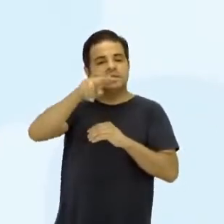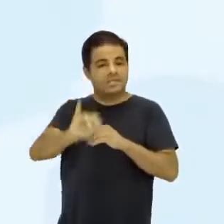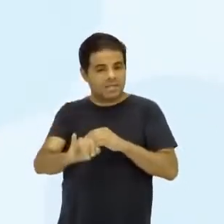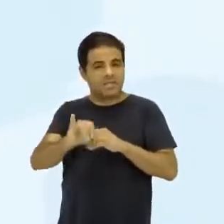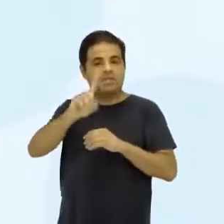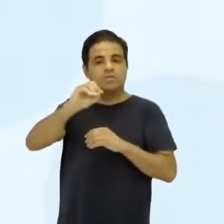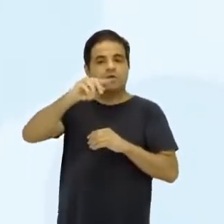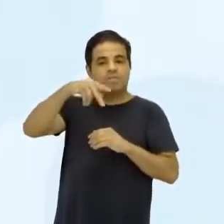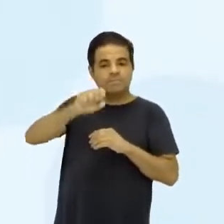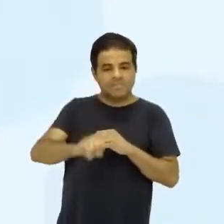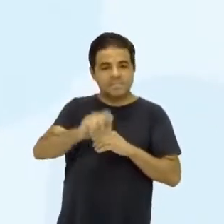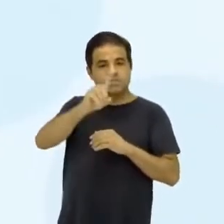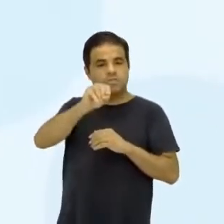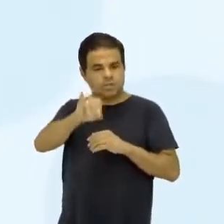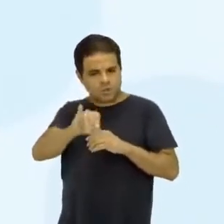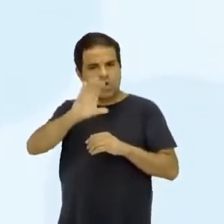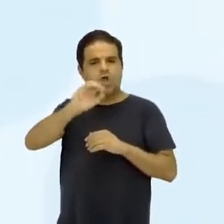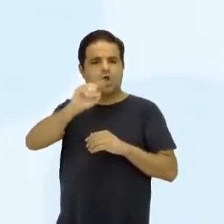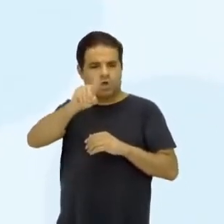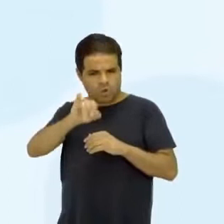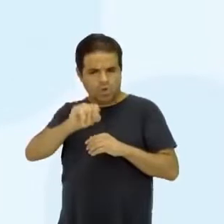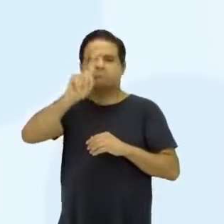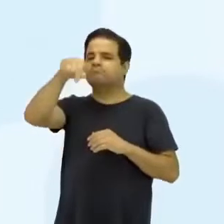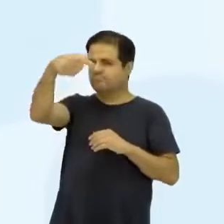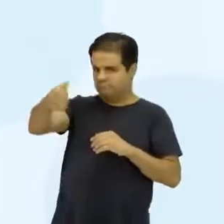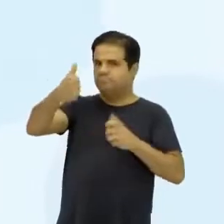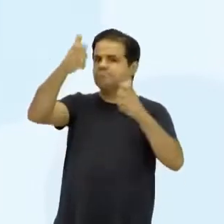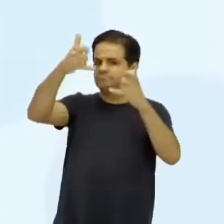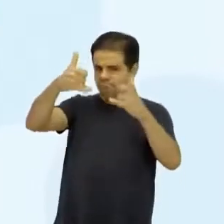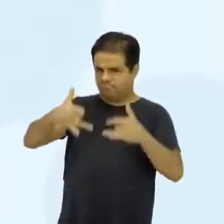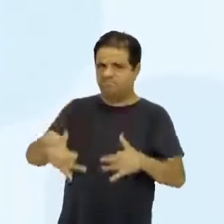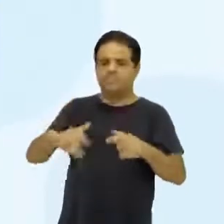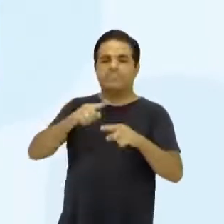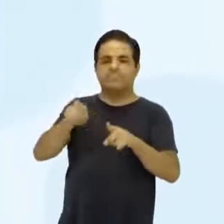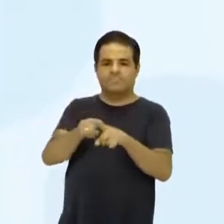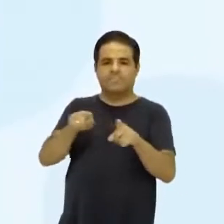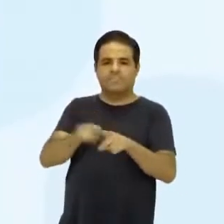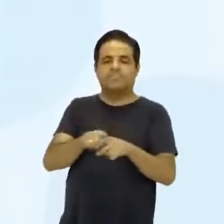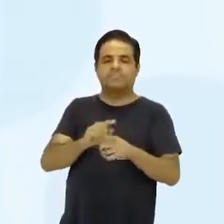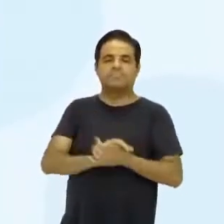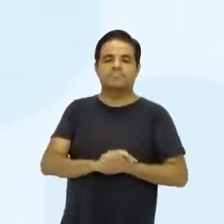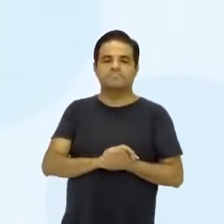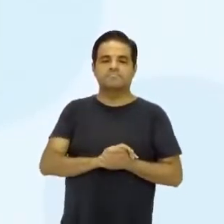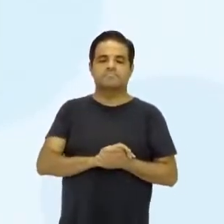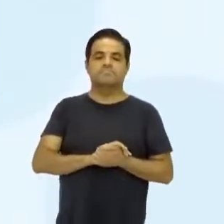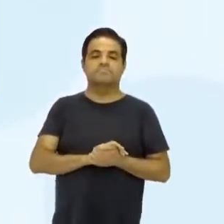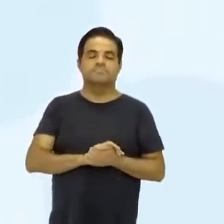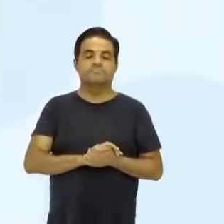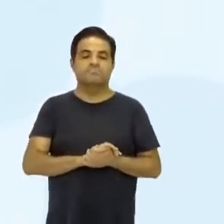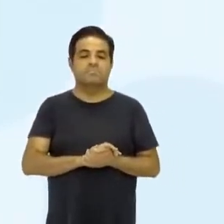o DOPS, DOI e COD. A gente já vai falar sobre esses aparatos.